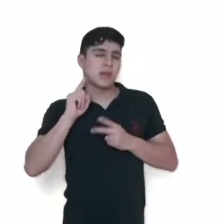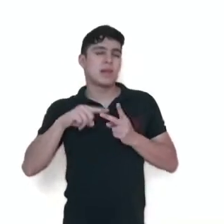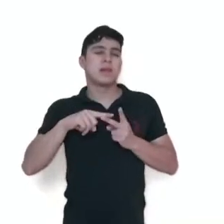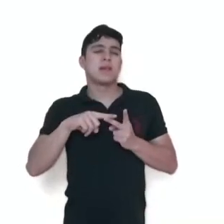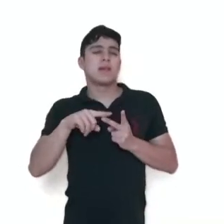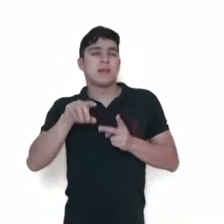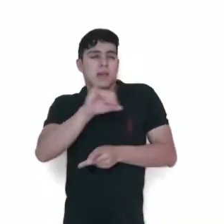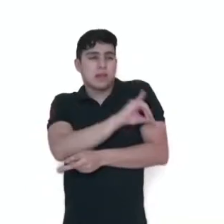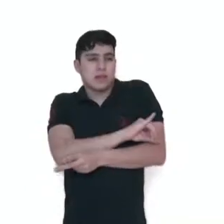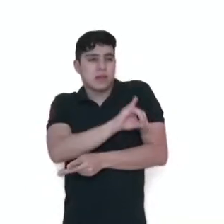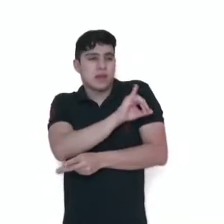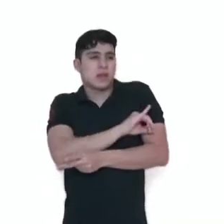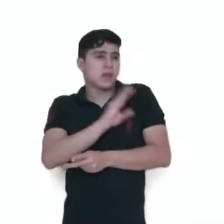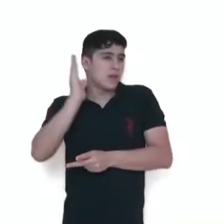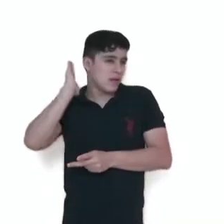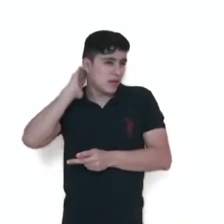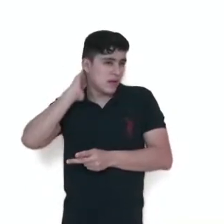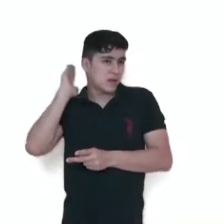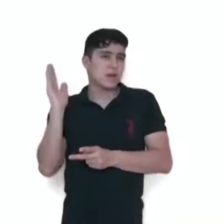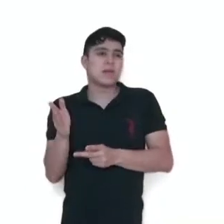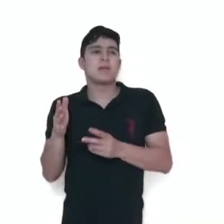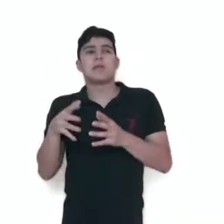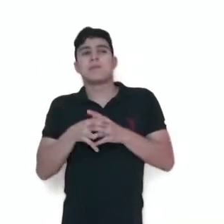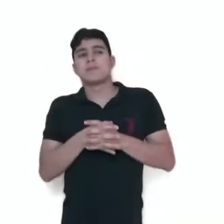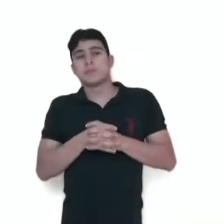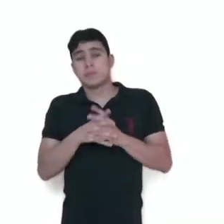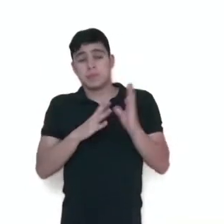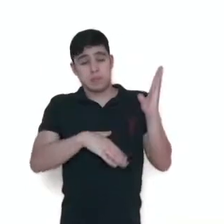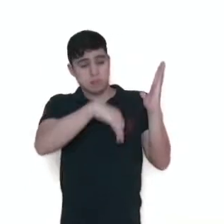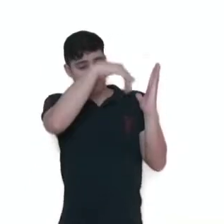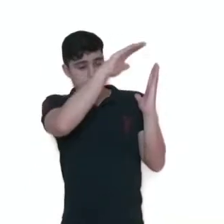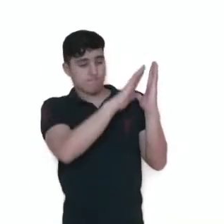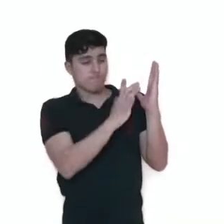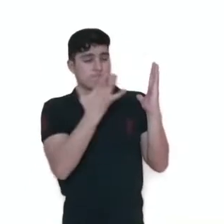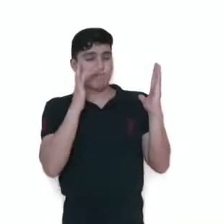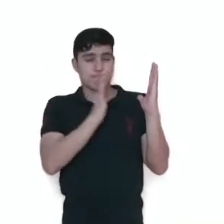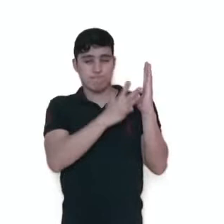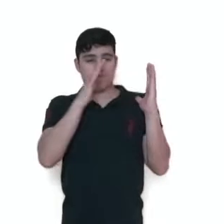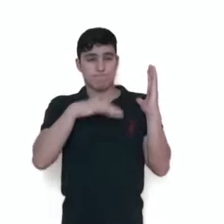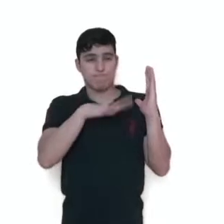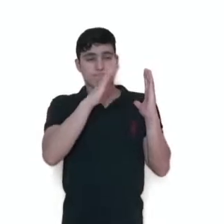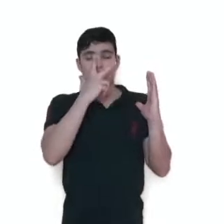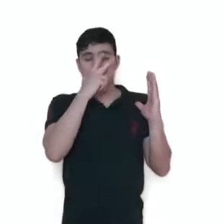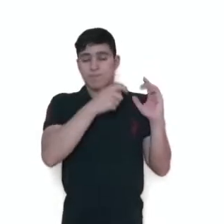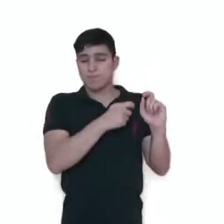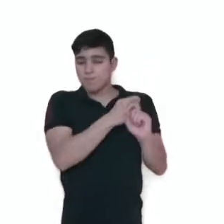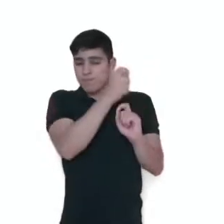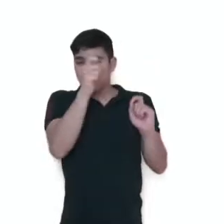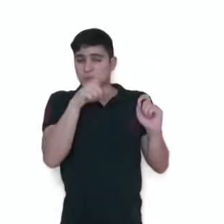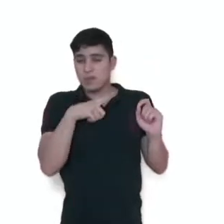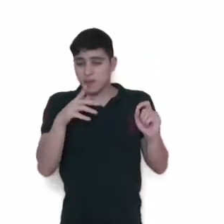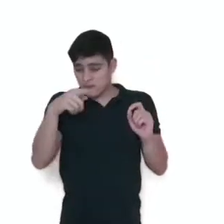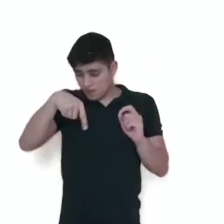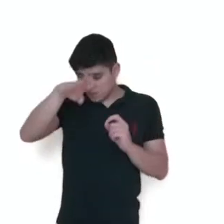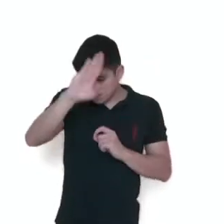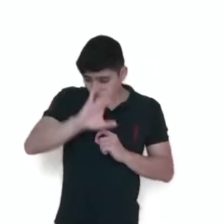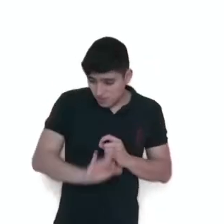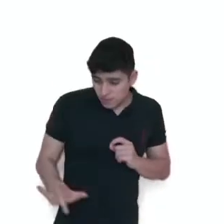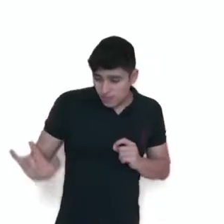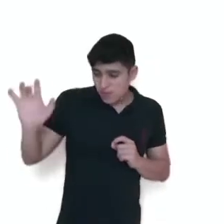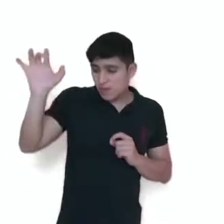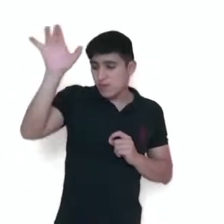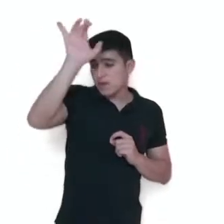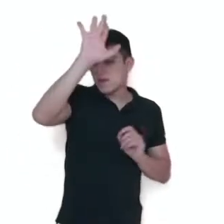e Bahia, relevos de madeira cedro, cobertos de ouro, mescla de escultura, pedra, sabão e pintura. E nós temos o resto do Brasil, um barroco